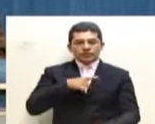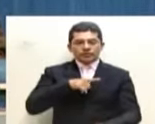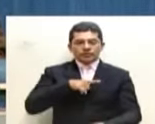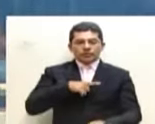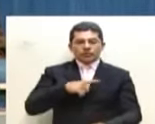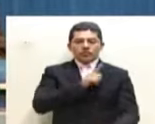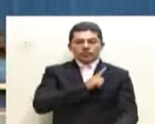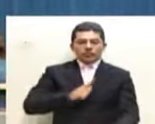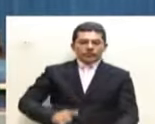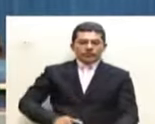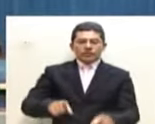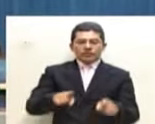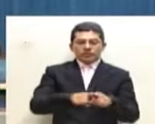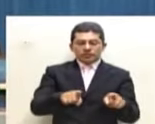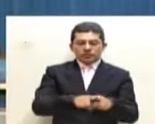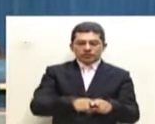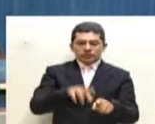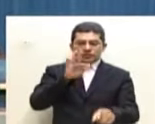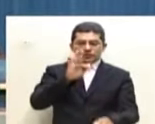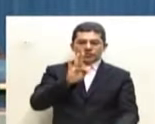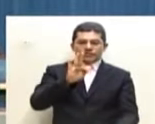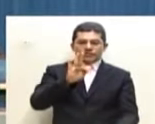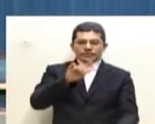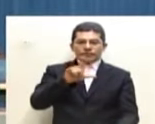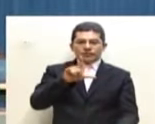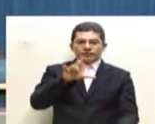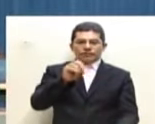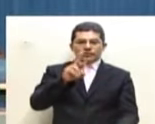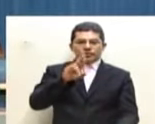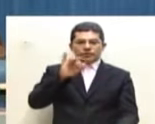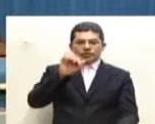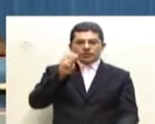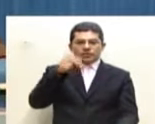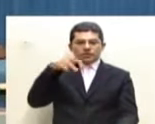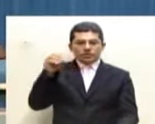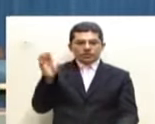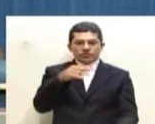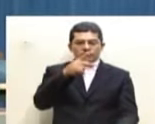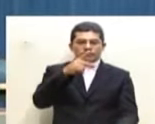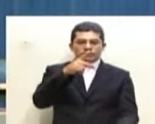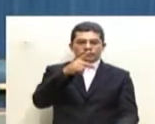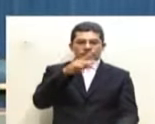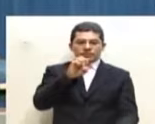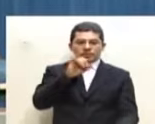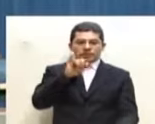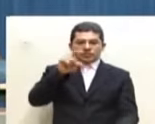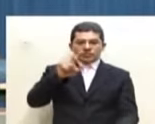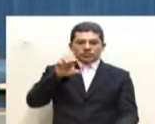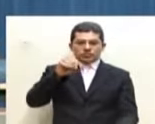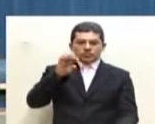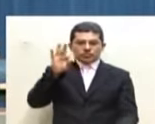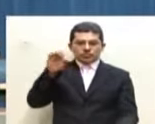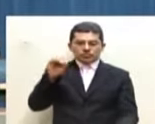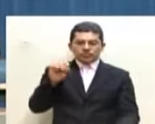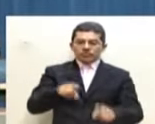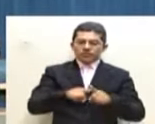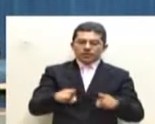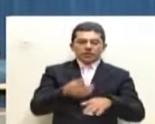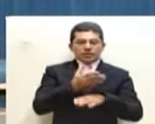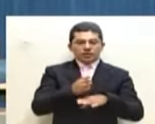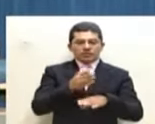Floriano Peixoto. E aí sim, um governo em tese republicano, mas na prática